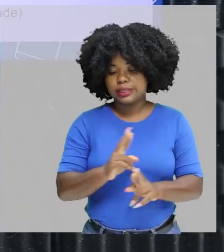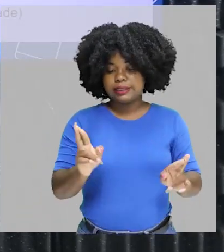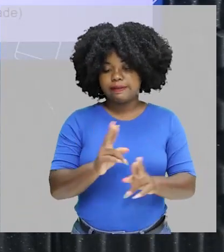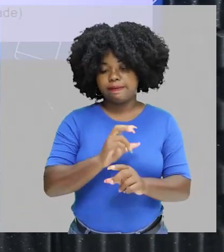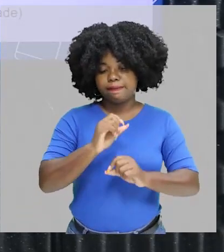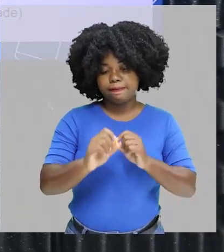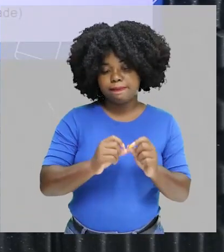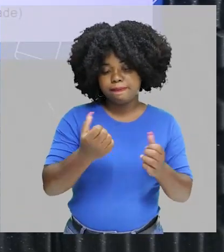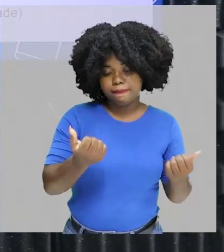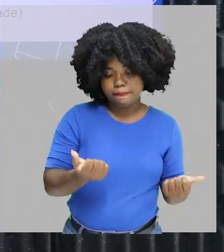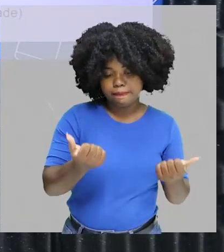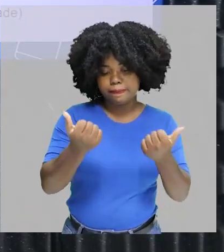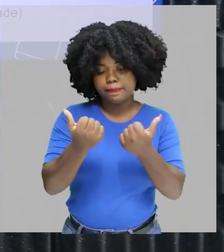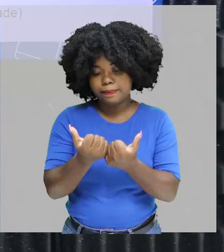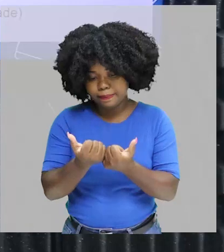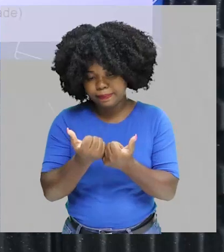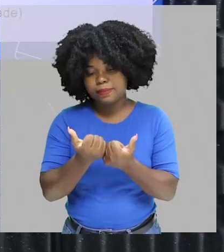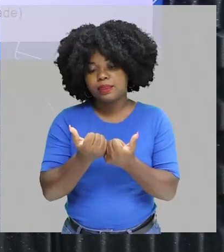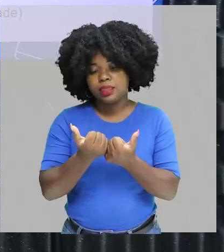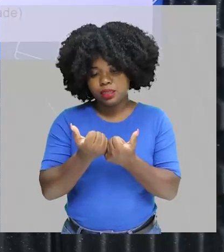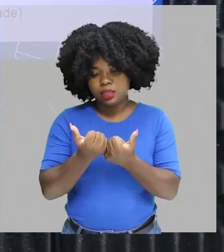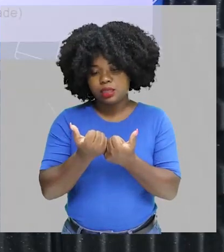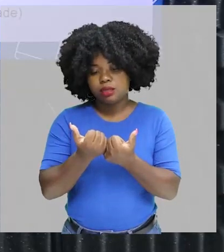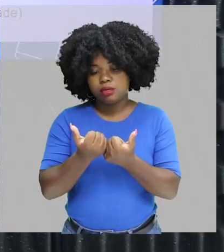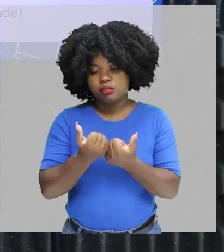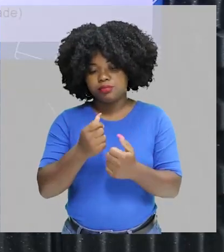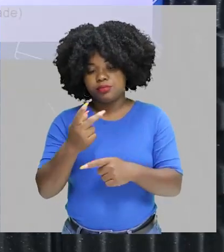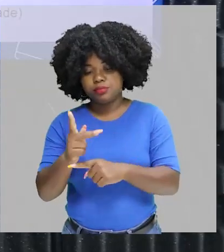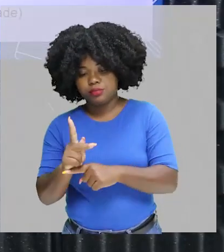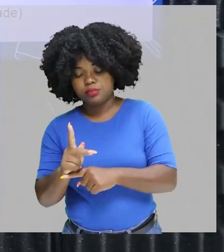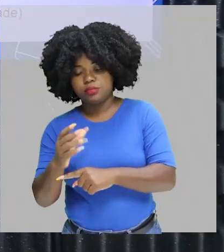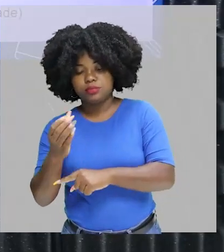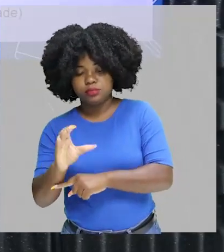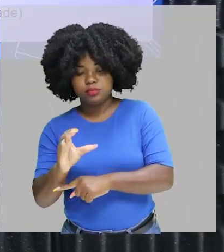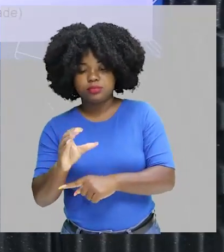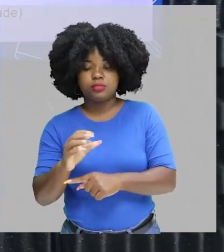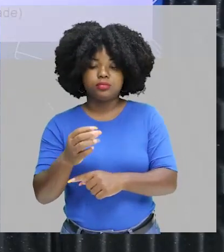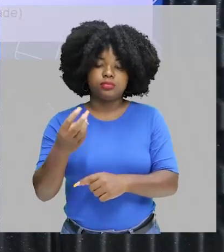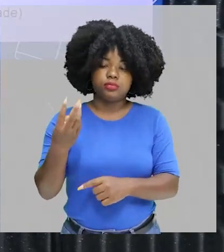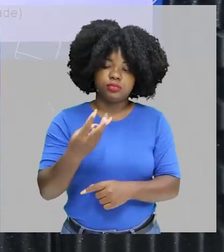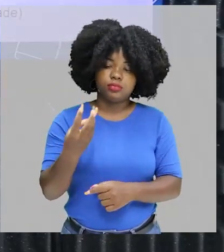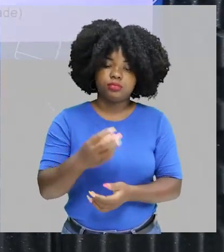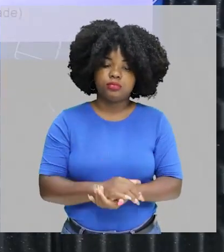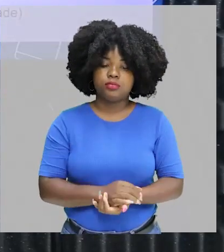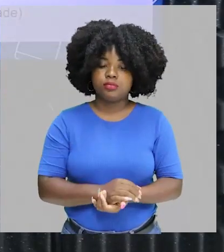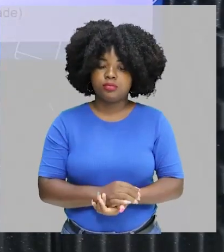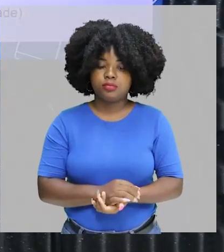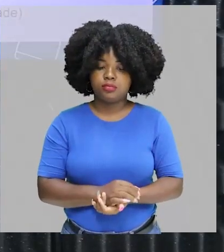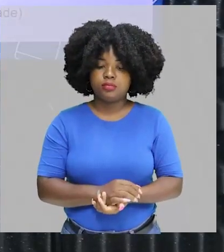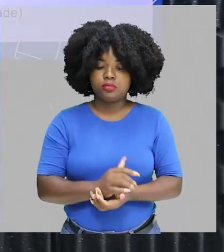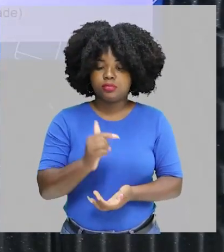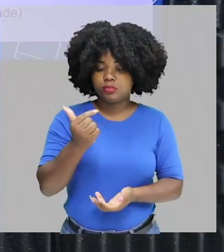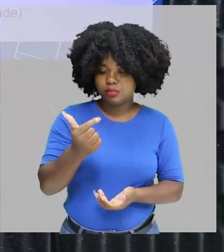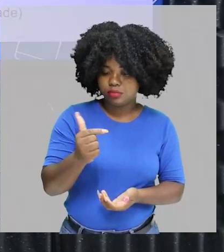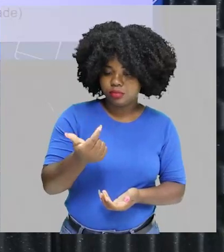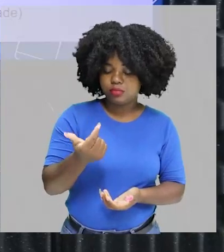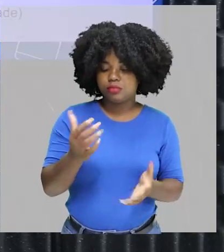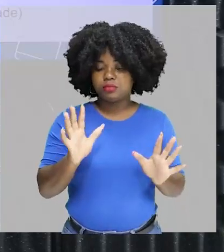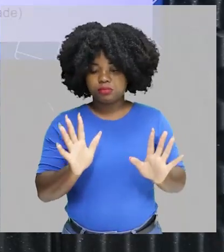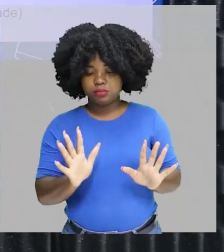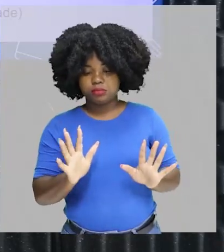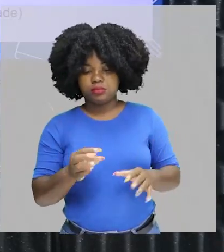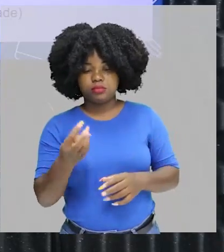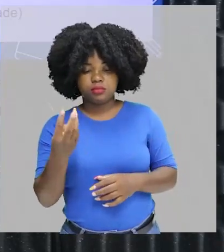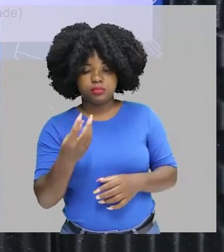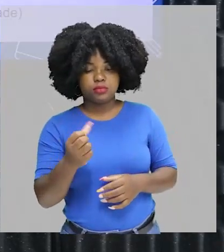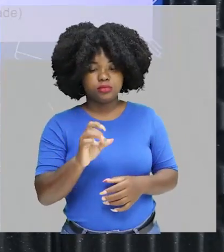à substituição do hidrogênio do carbono terciário. Não havendo carbono terciário, só tiver